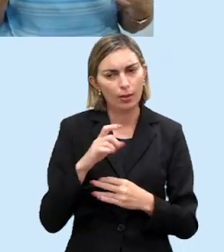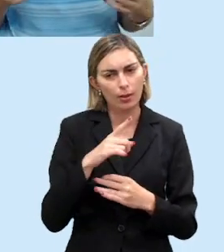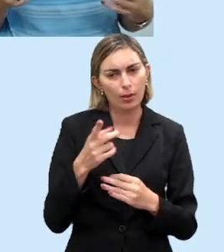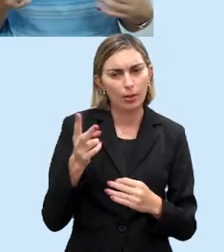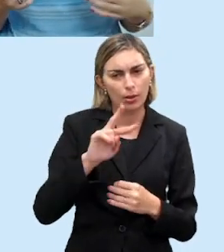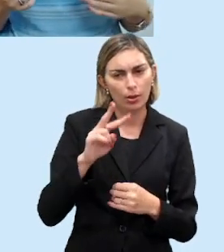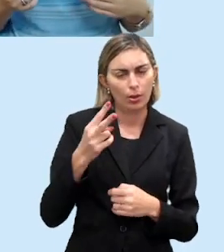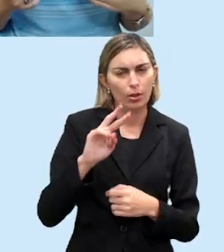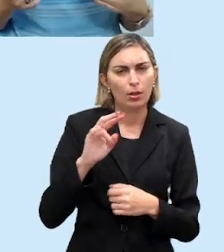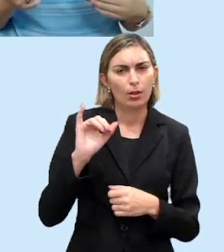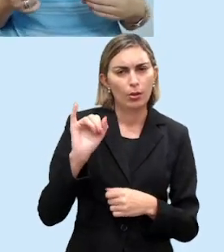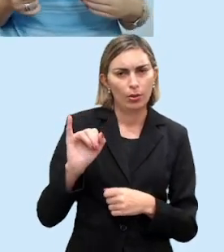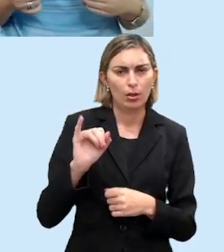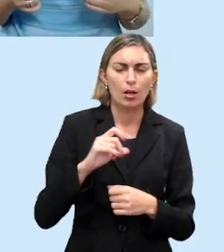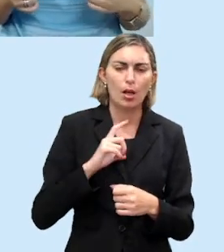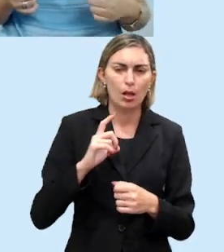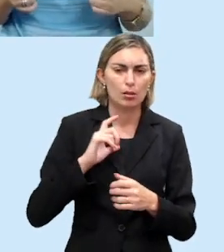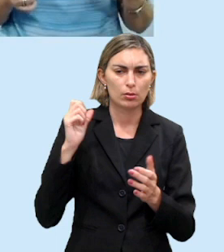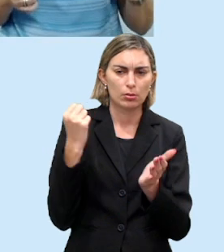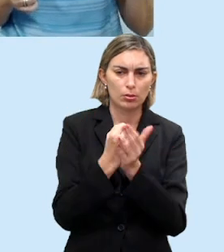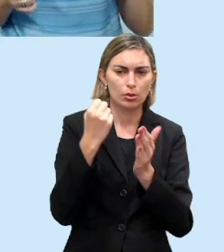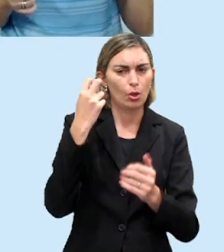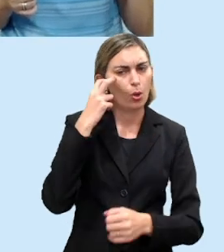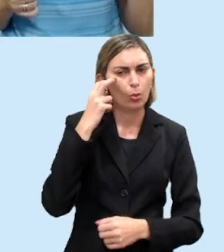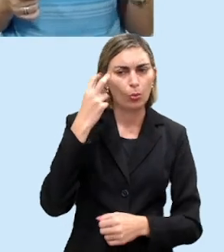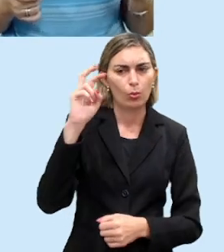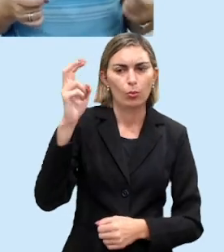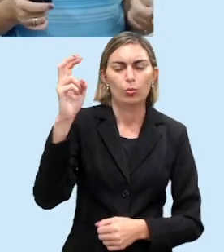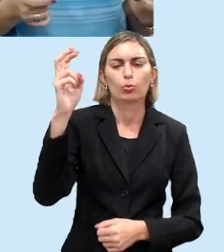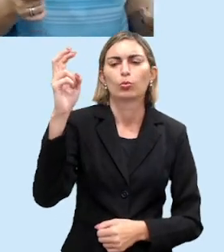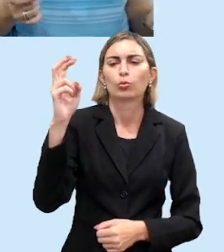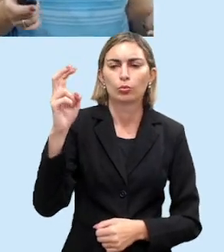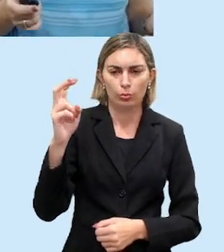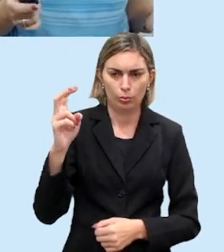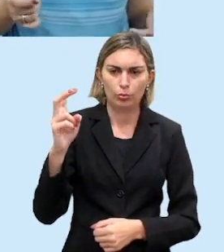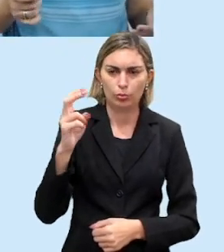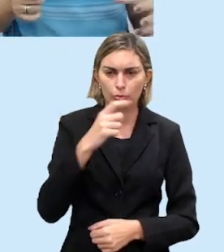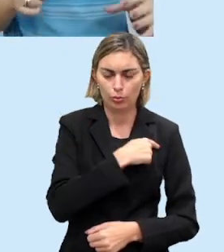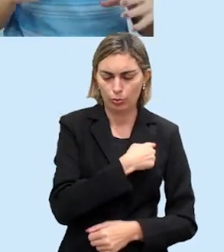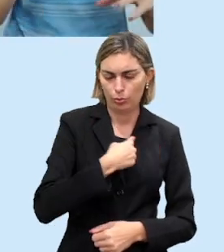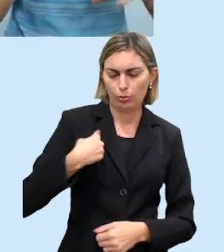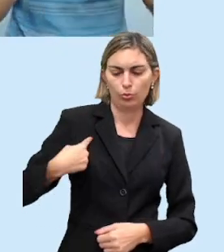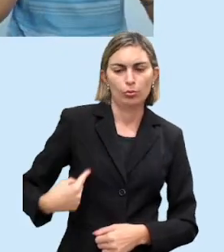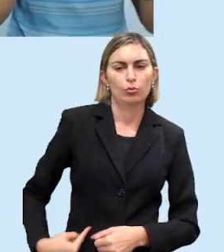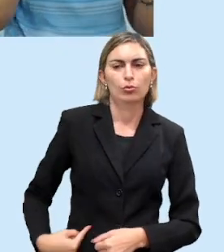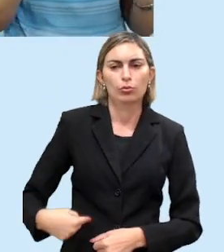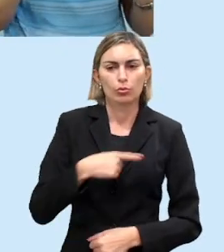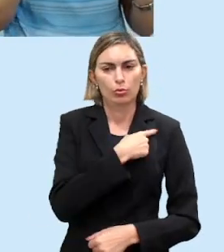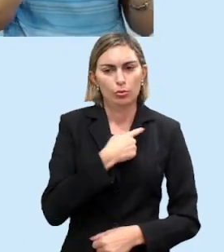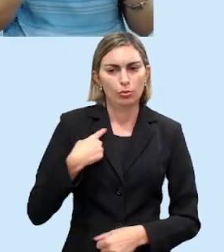é um símbolo, né, lá da cultura chinesa, não é, que ele